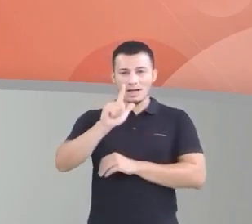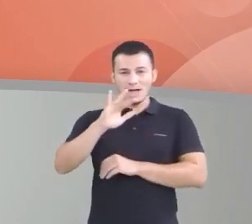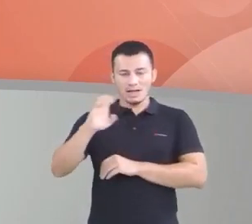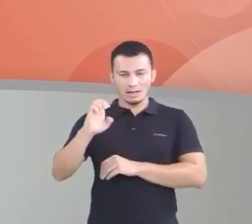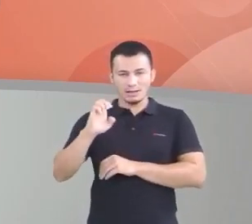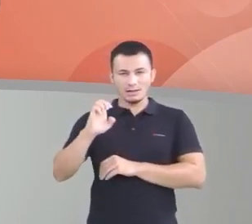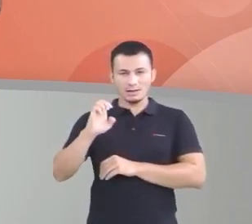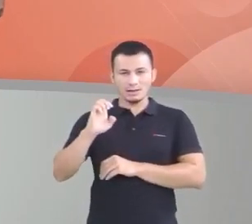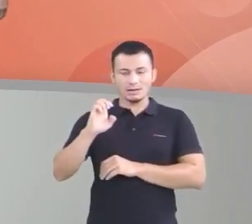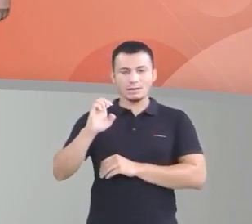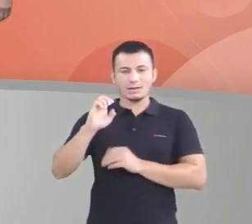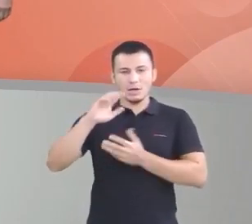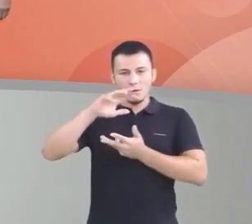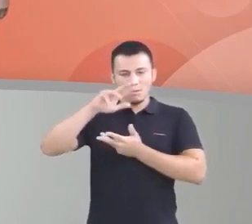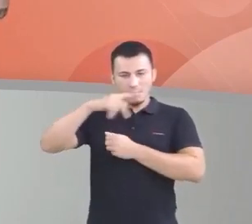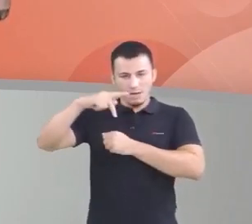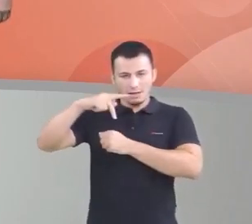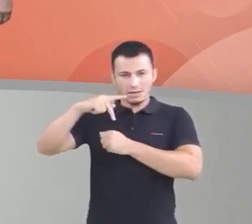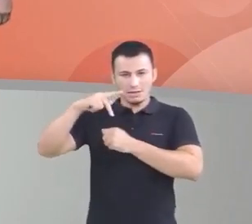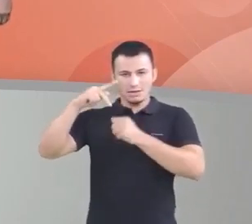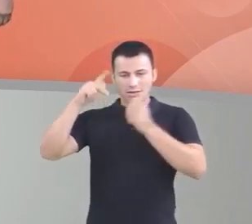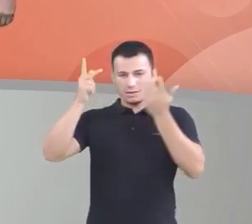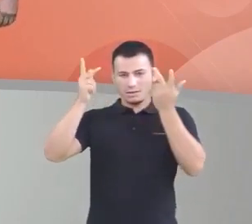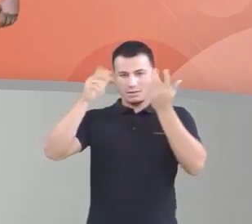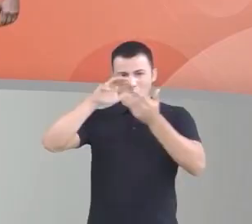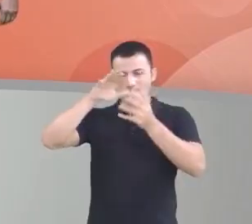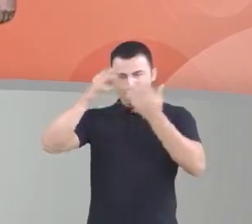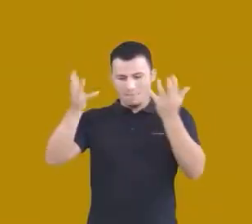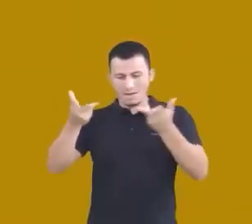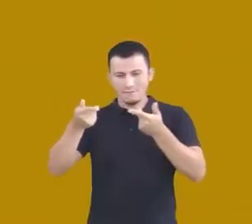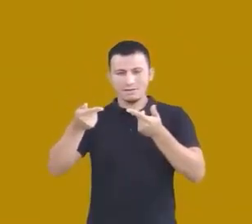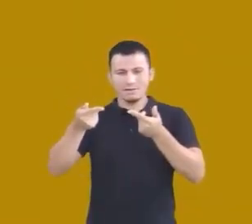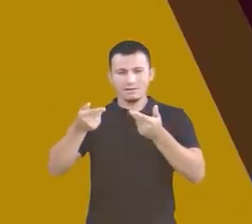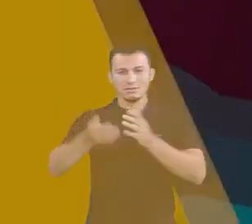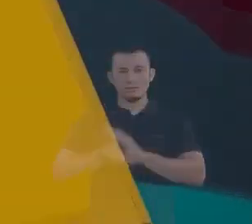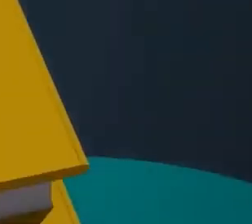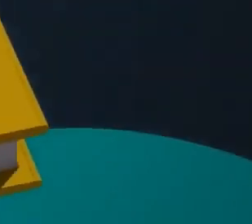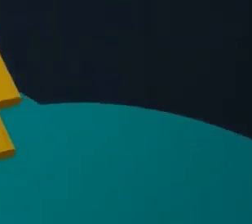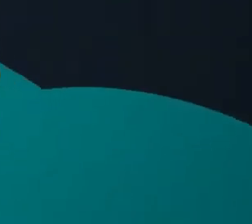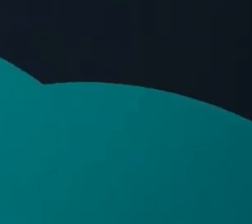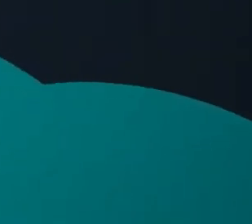para baixo, na toca do coelho. Vamos ler.